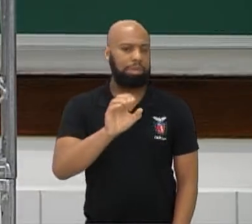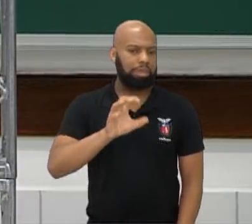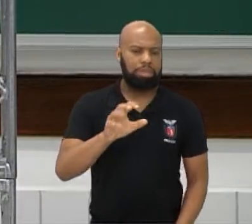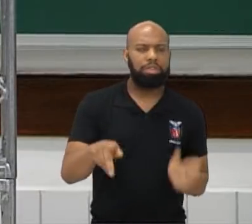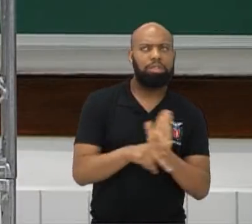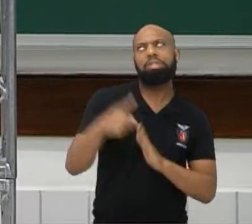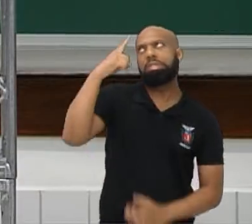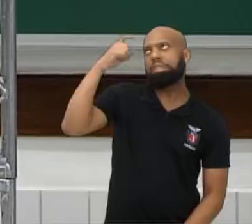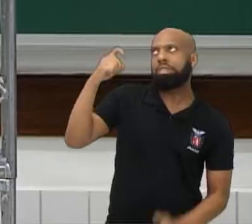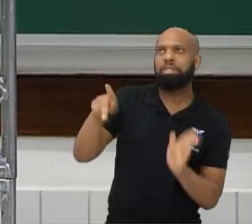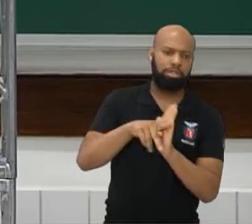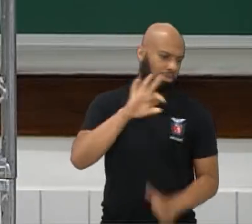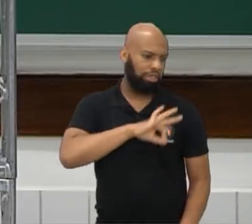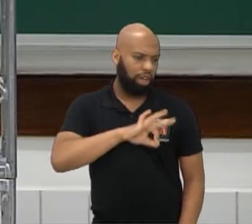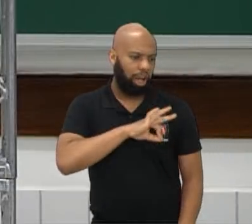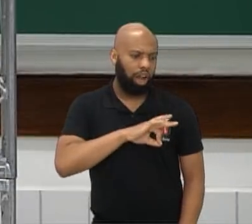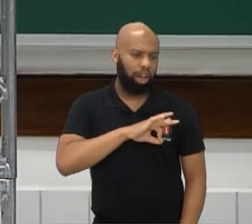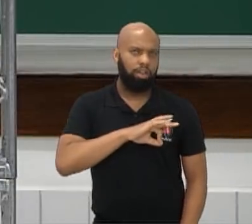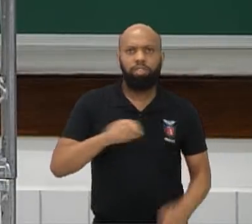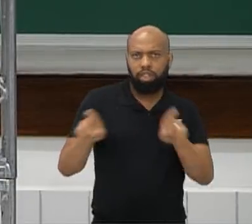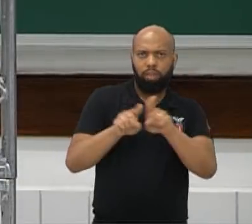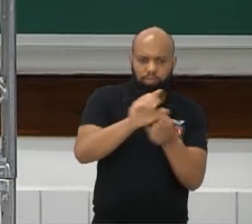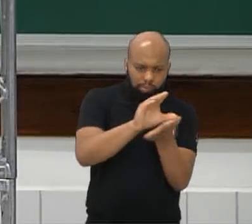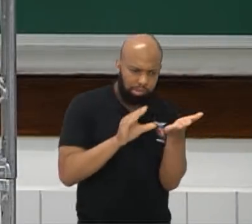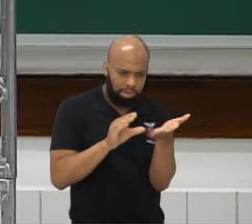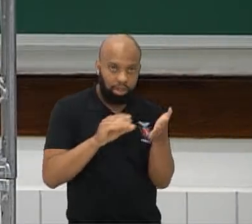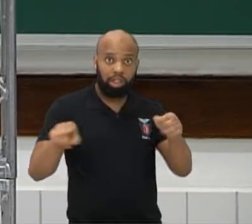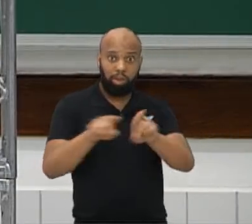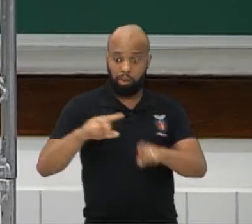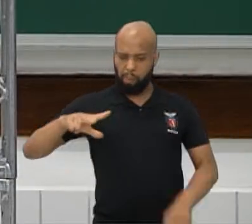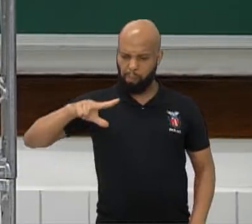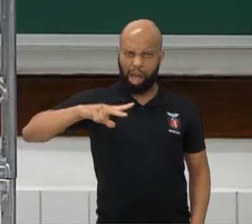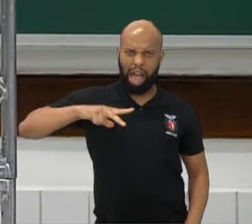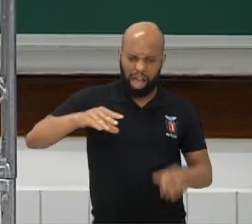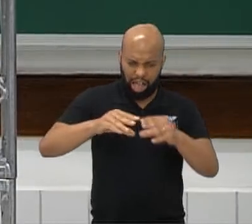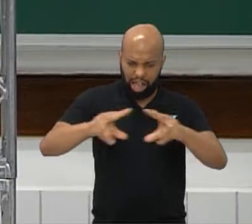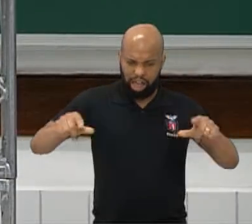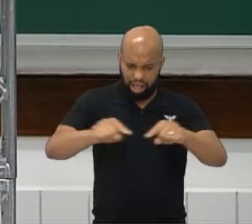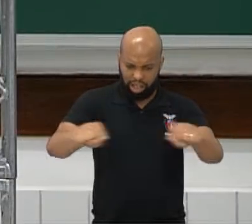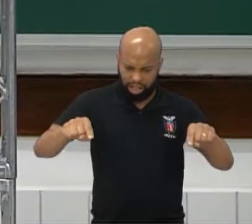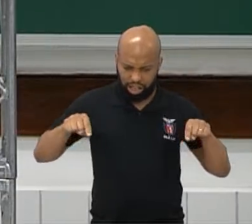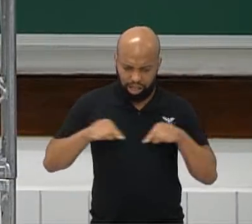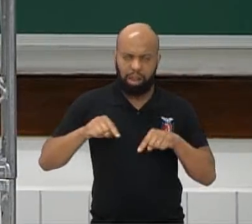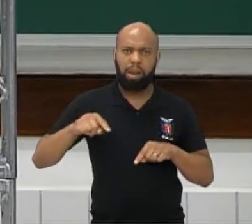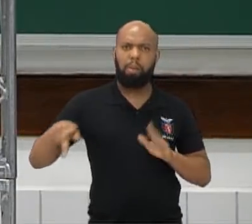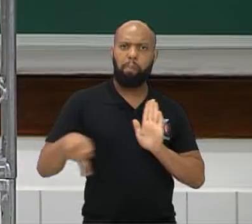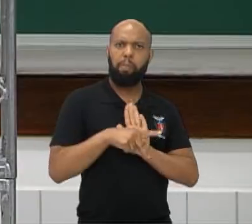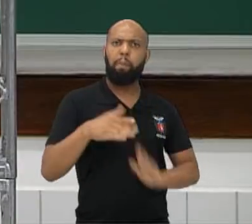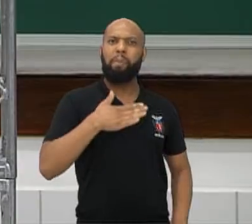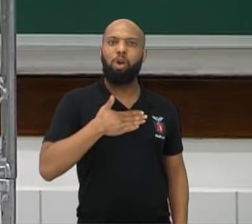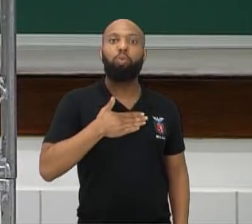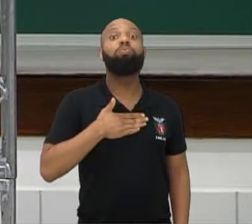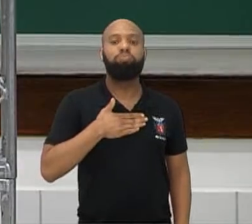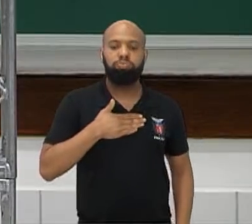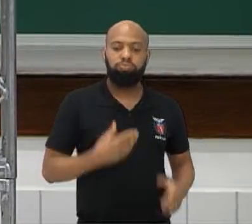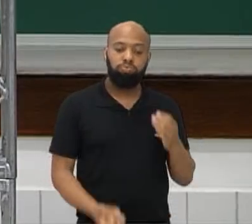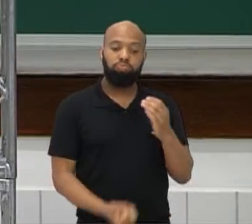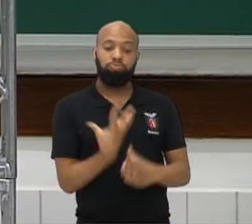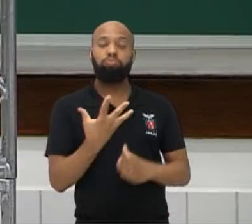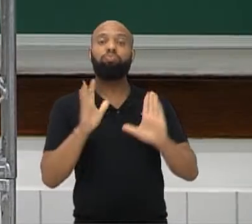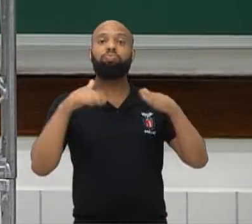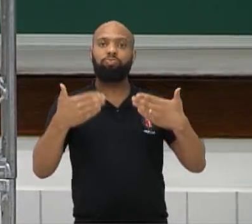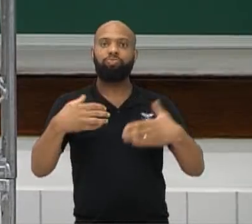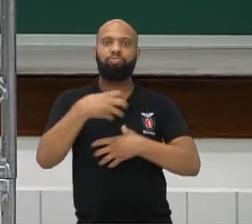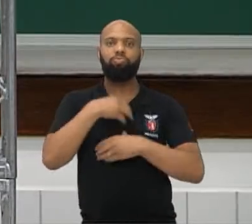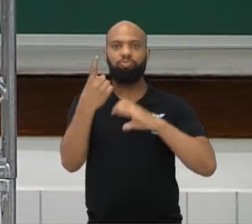de salário, de dinheiro e de uma propriedade, de uma terra que é posse de alguém, surge no modo